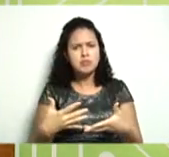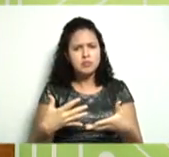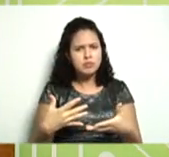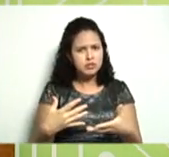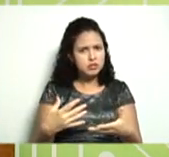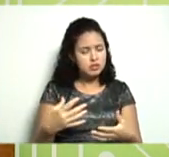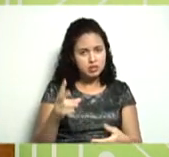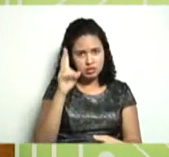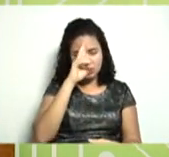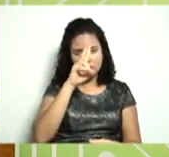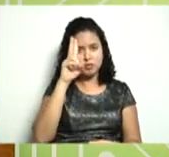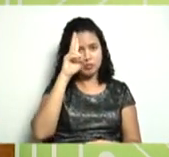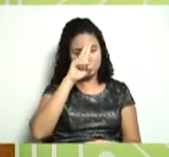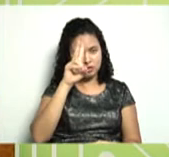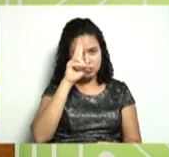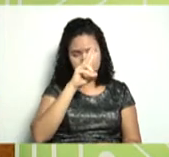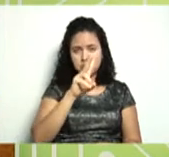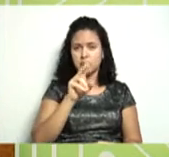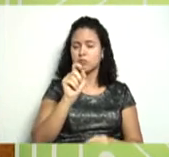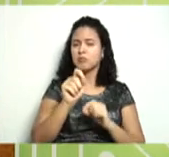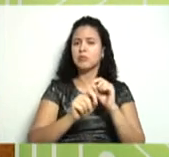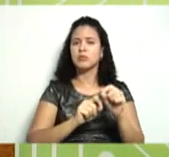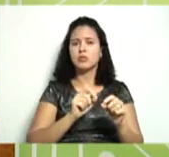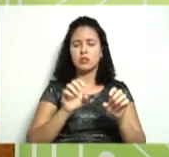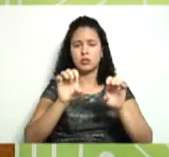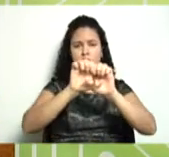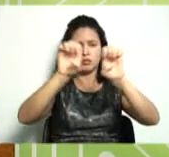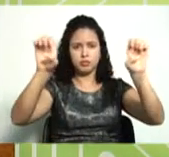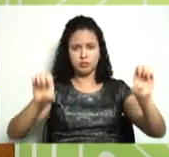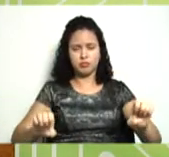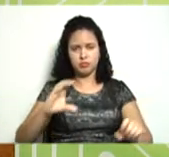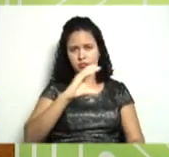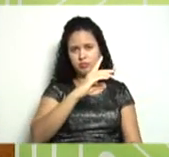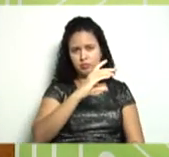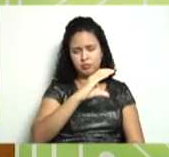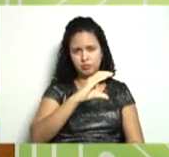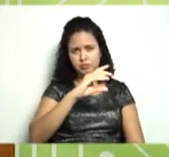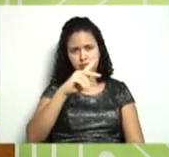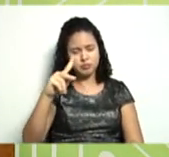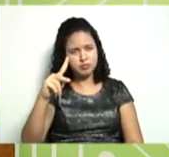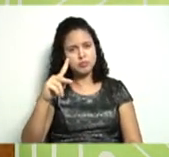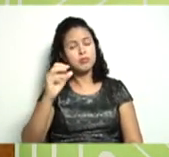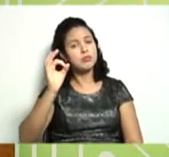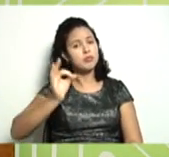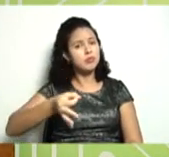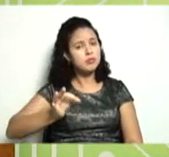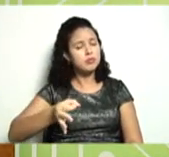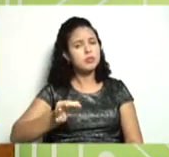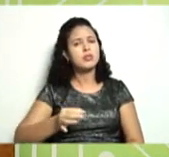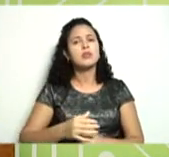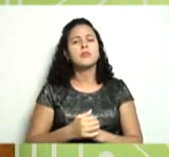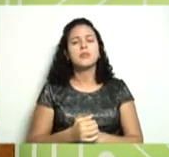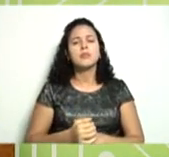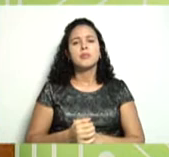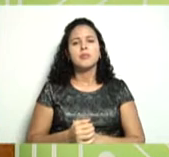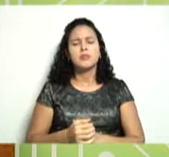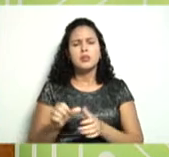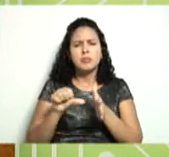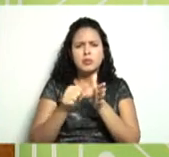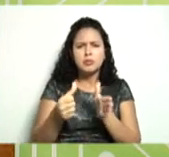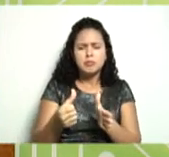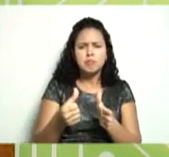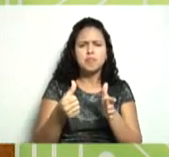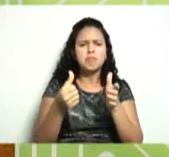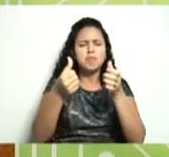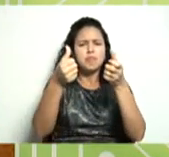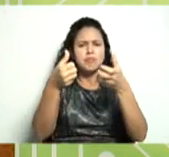Isso, aqueles que responderam que vamos ver sobre a estrutura das cooperativas, está certo. o que foi que a primeira coisa que